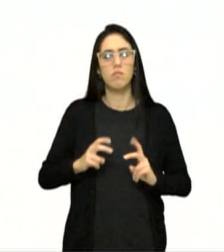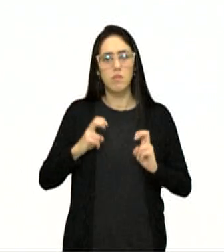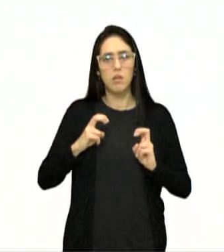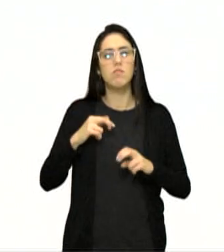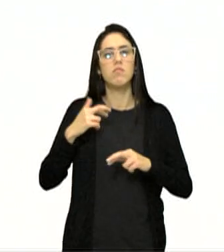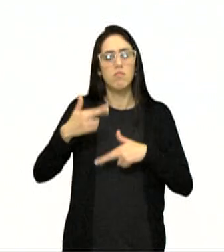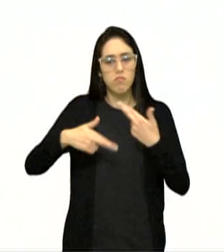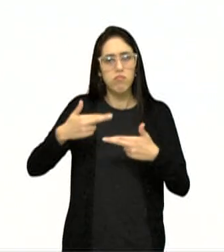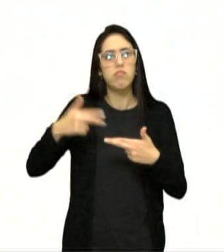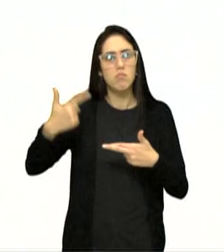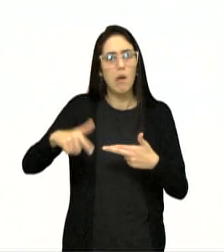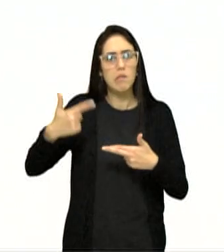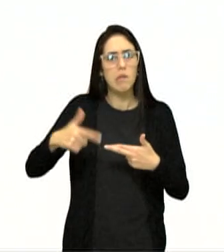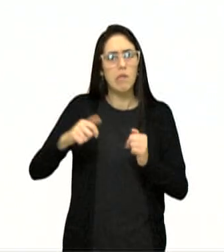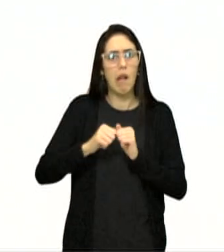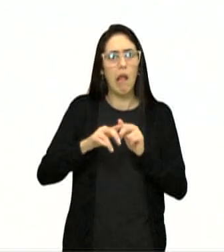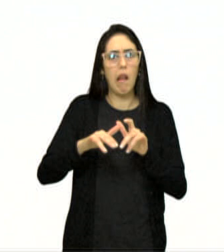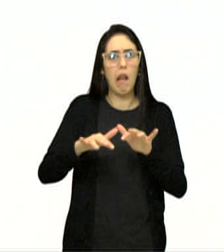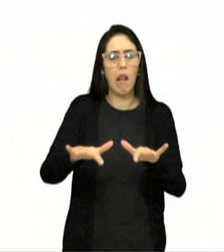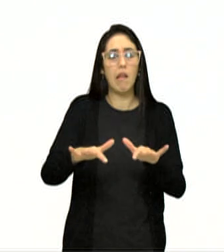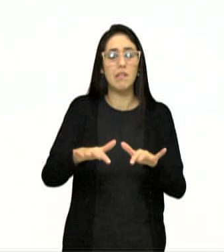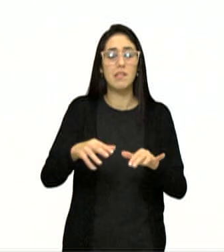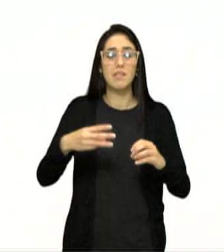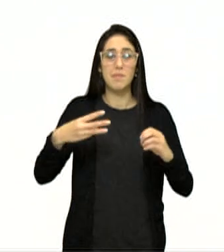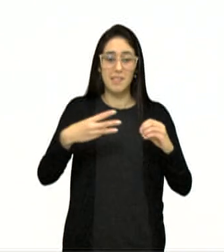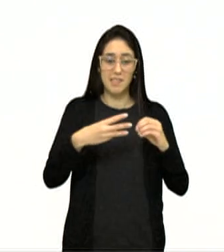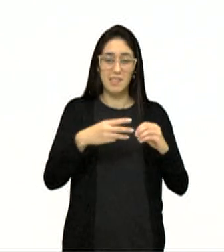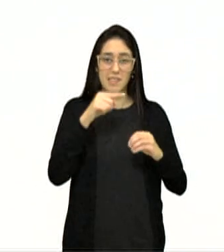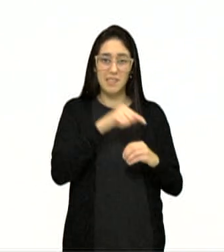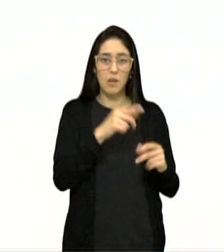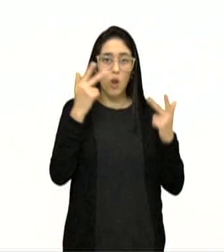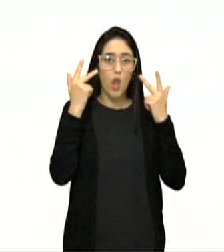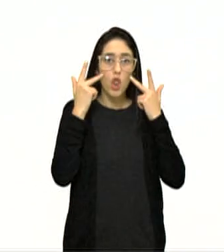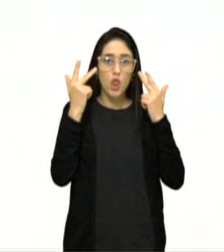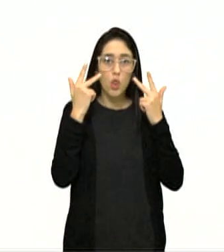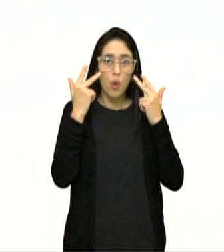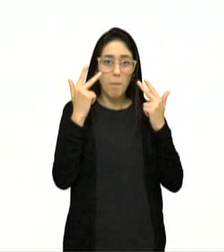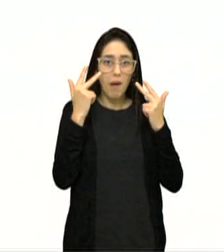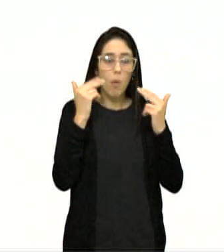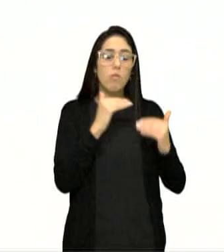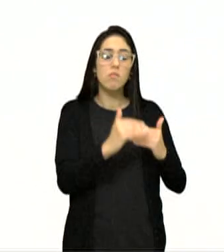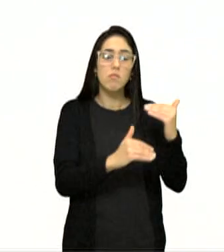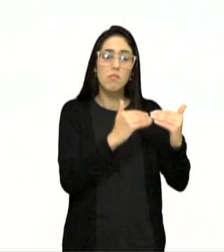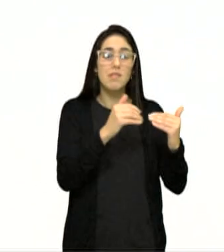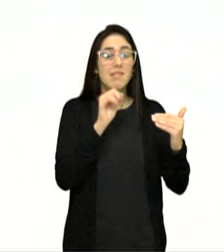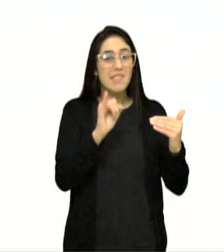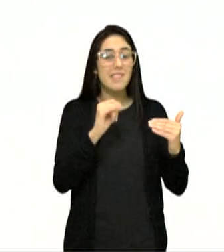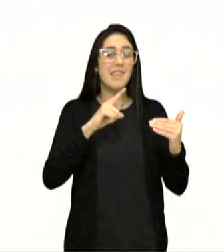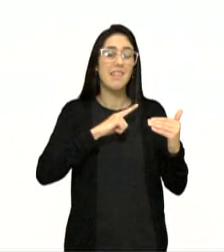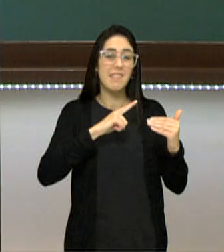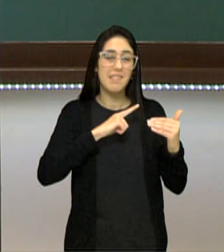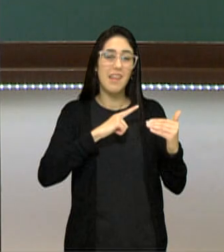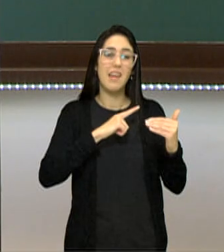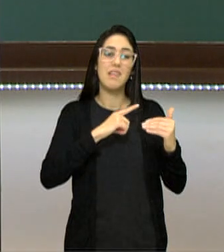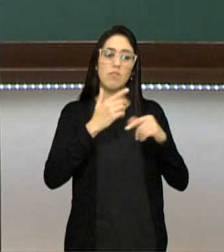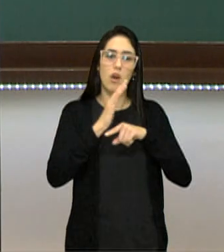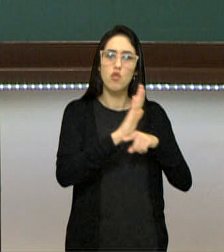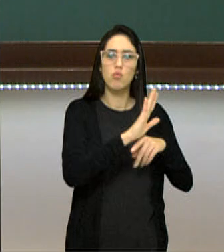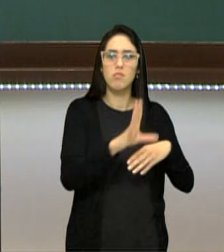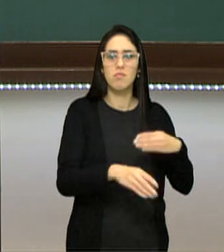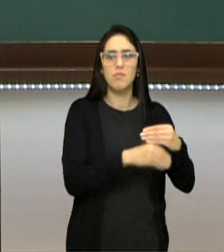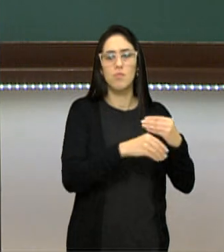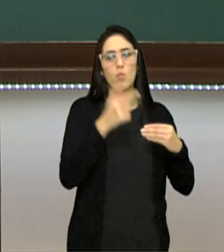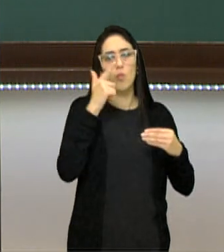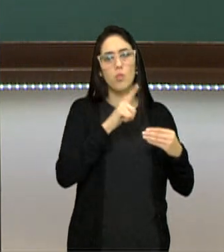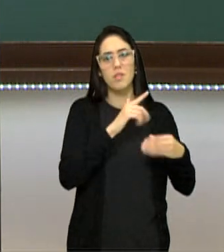de uma maneira descontrolada ali, e essas células normais vão crescer apenas se forem aplicados fatores de crescimento, tá? Porque senão ela não